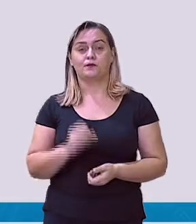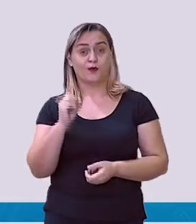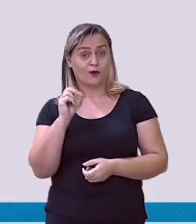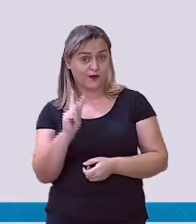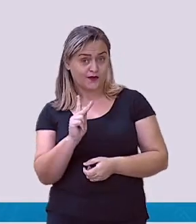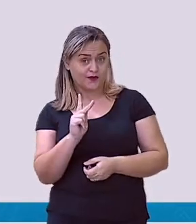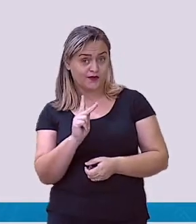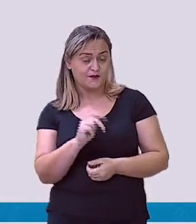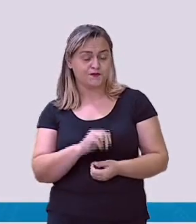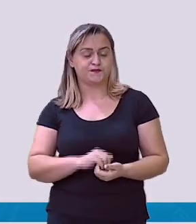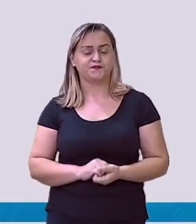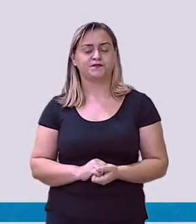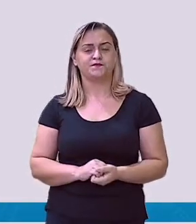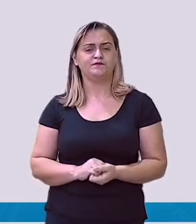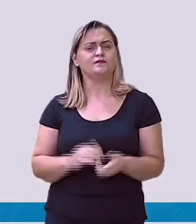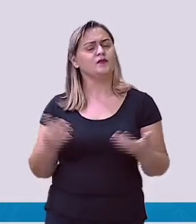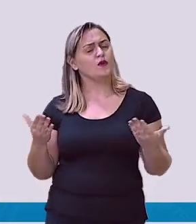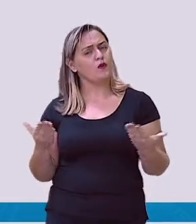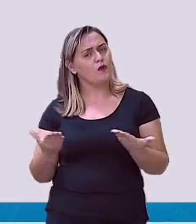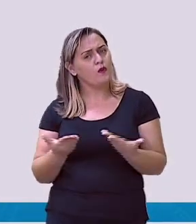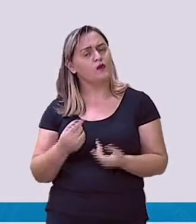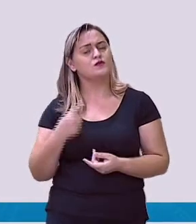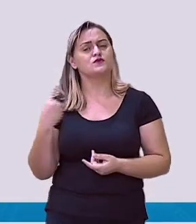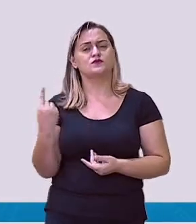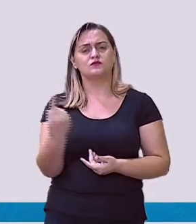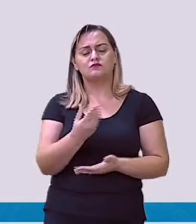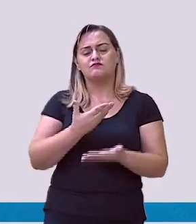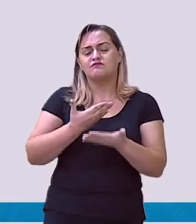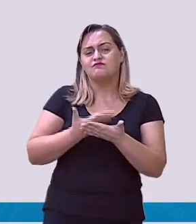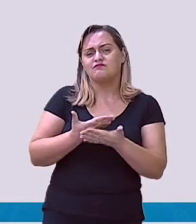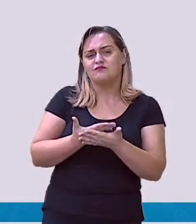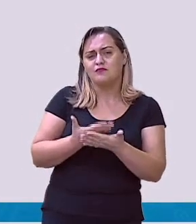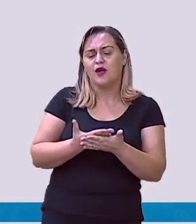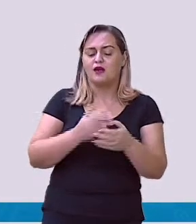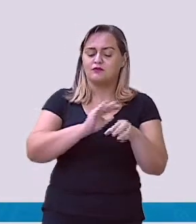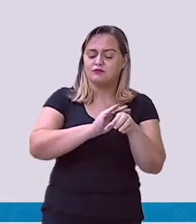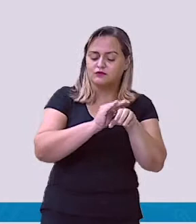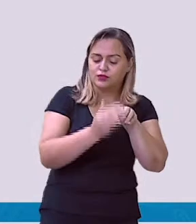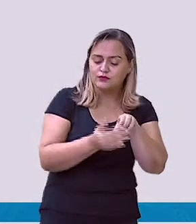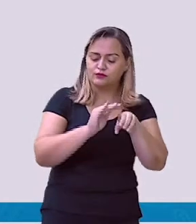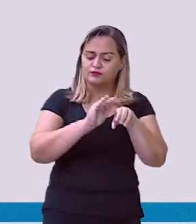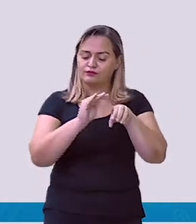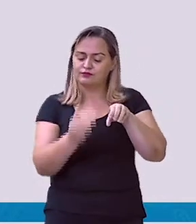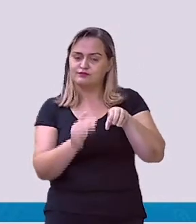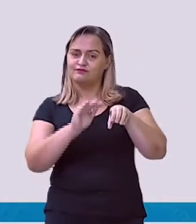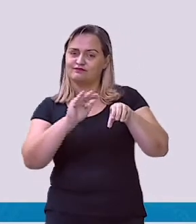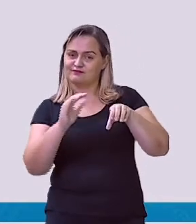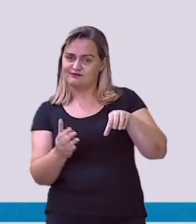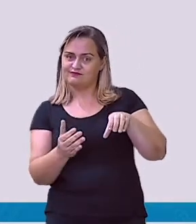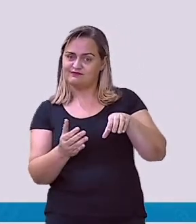pessoal? Então, nós vamos falar um pouquinho sobre essas camadas.